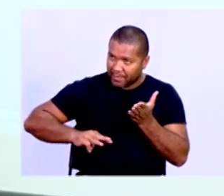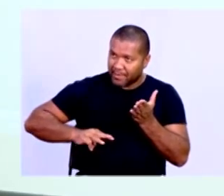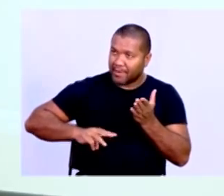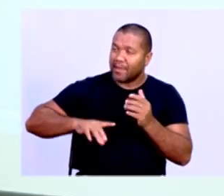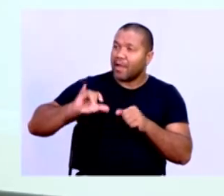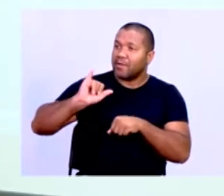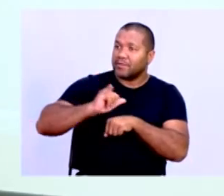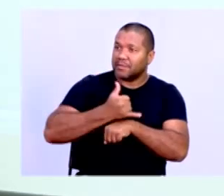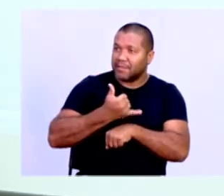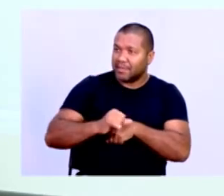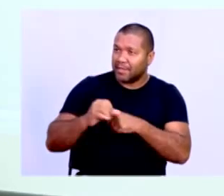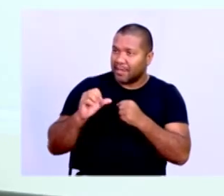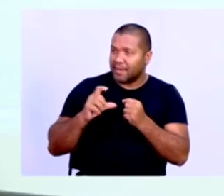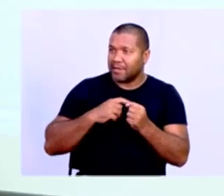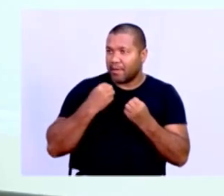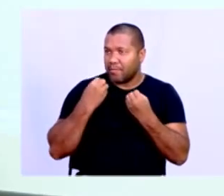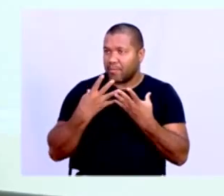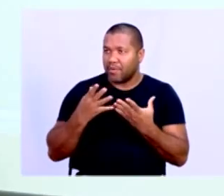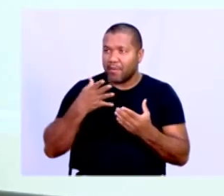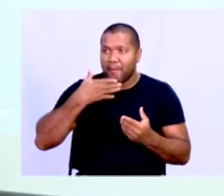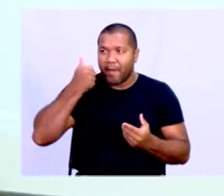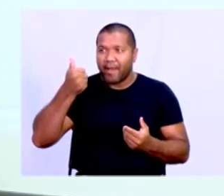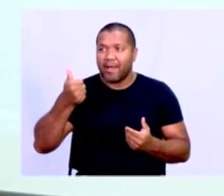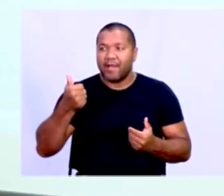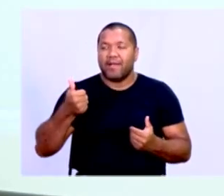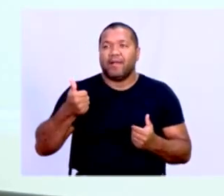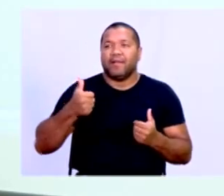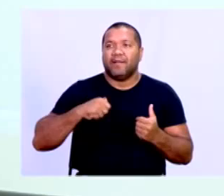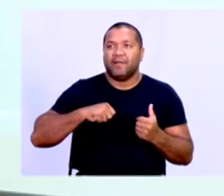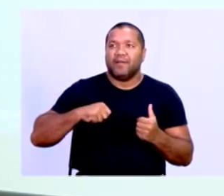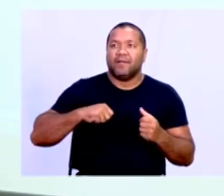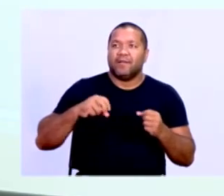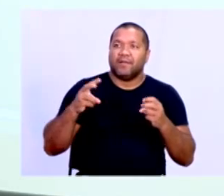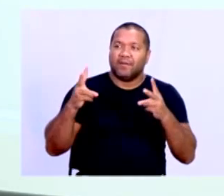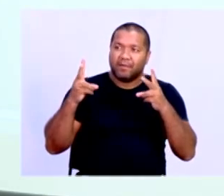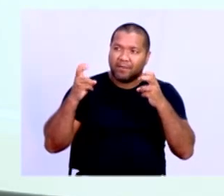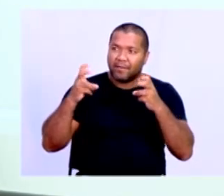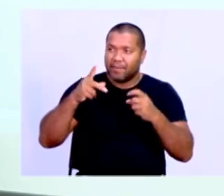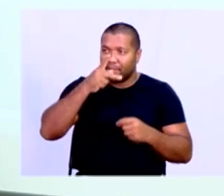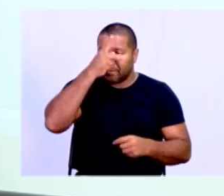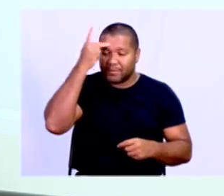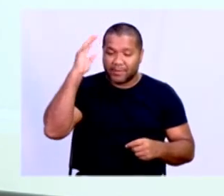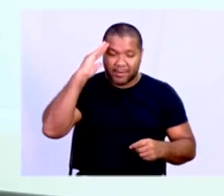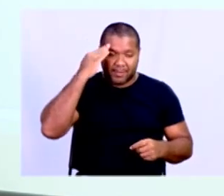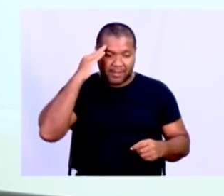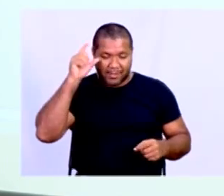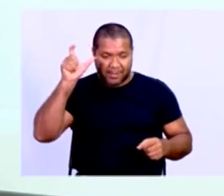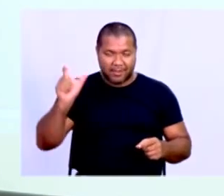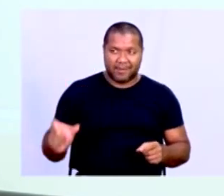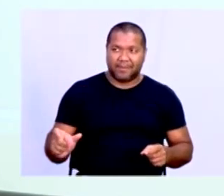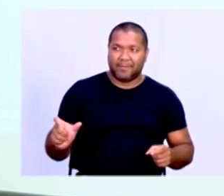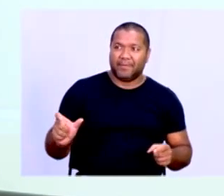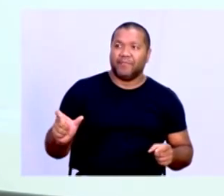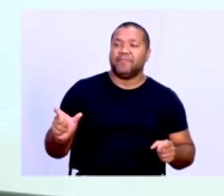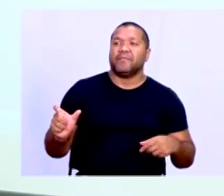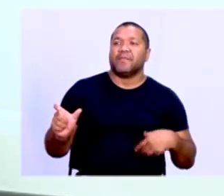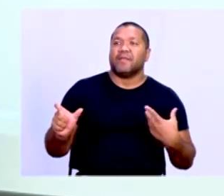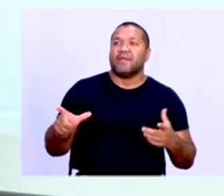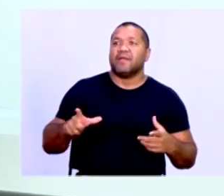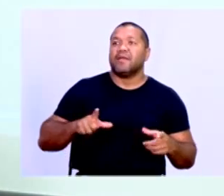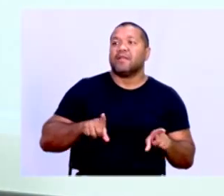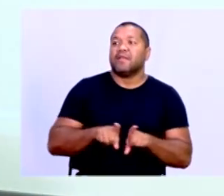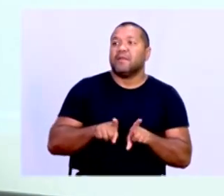melhores técnicas e que fossem melhores abordadas pelo cliente e que houvesse maior